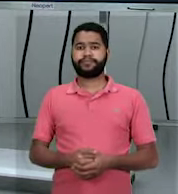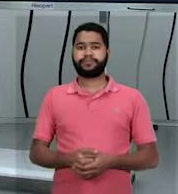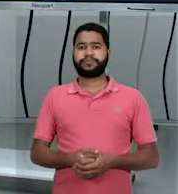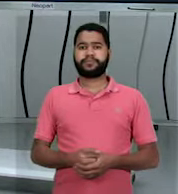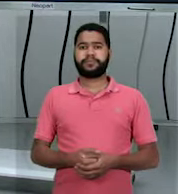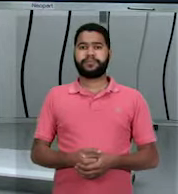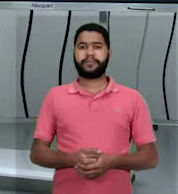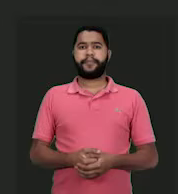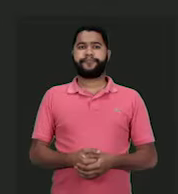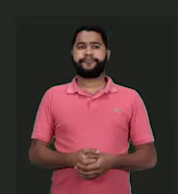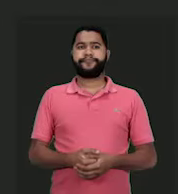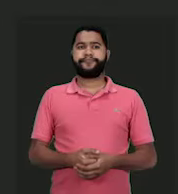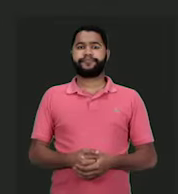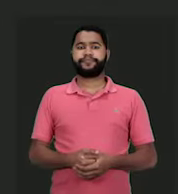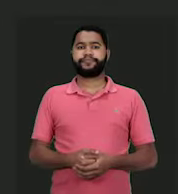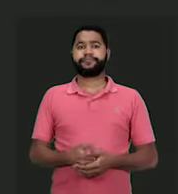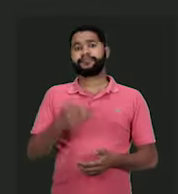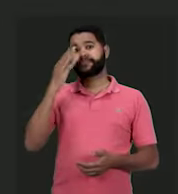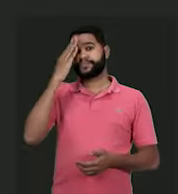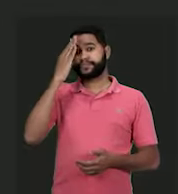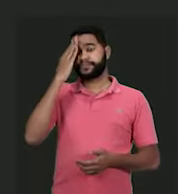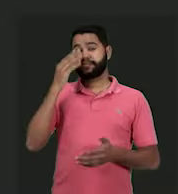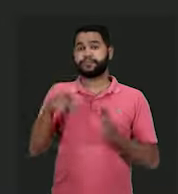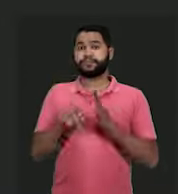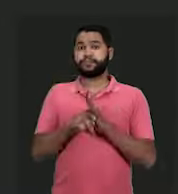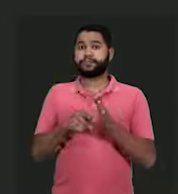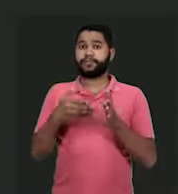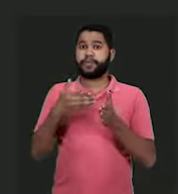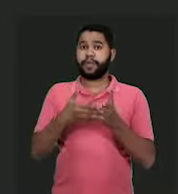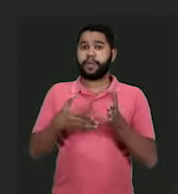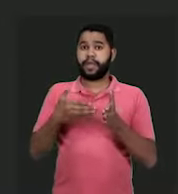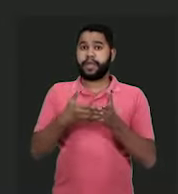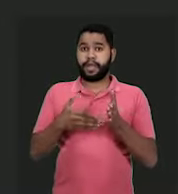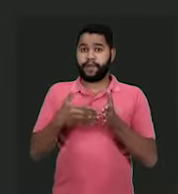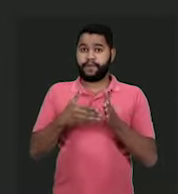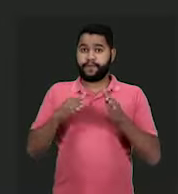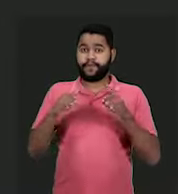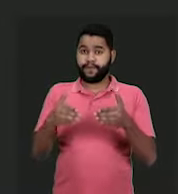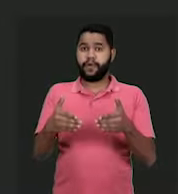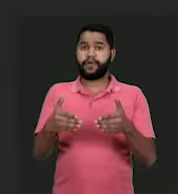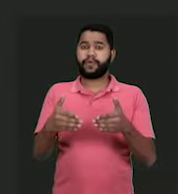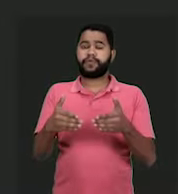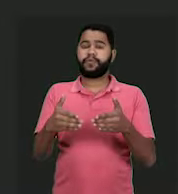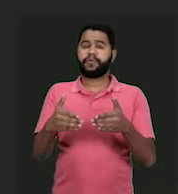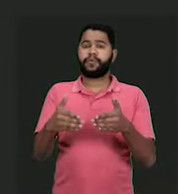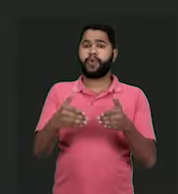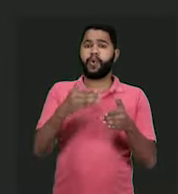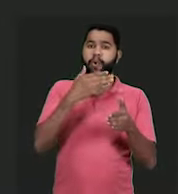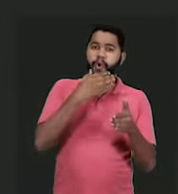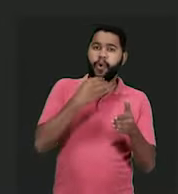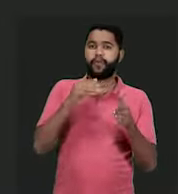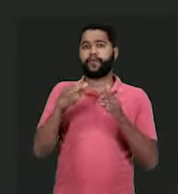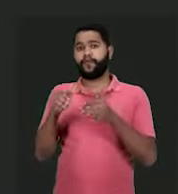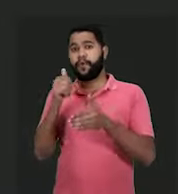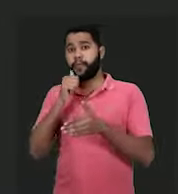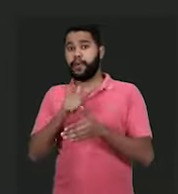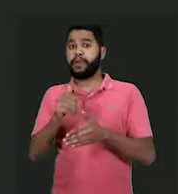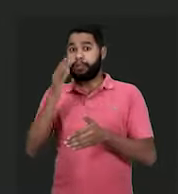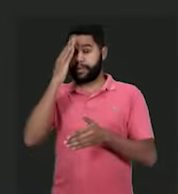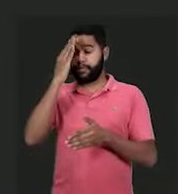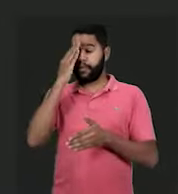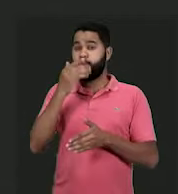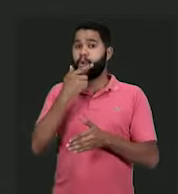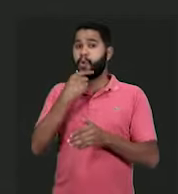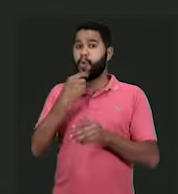aqui. Então, nós sabemos que, na herança restrita ao sexo, sabemos que todo homem afetado